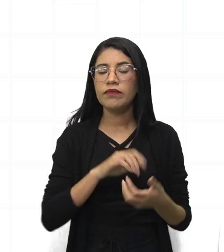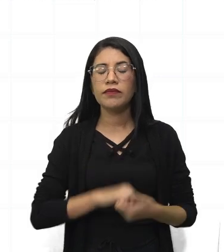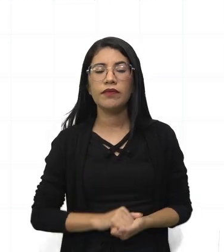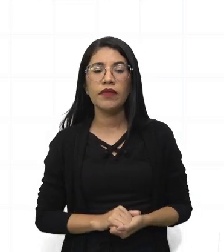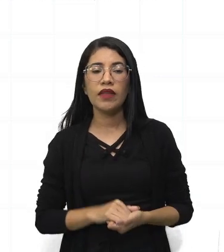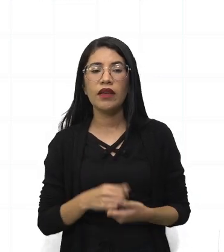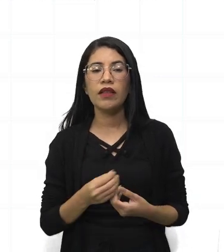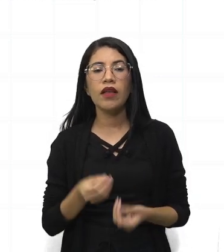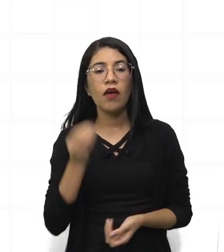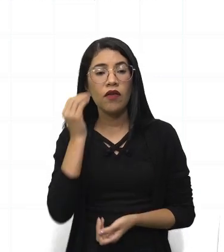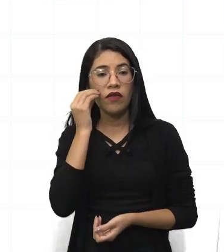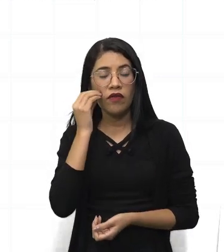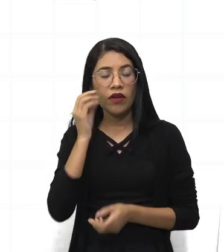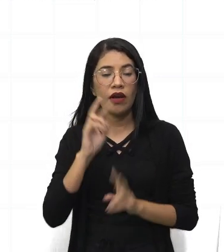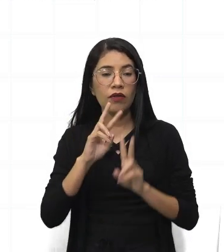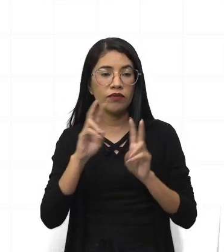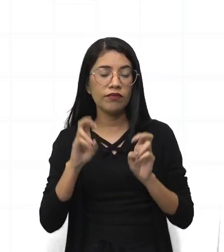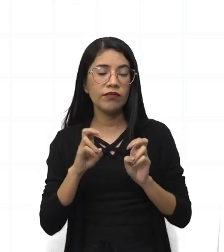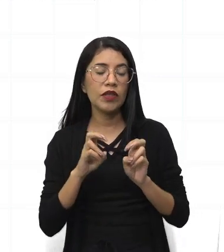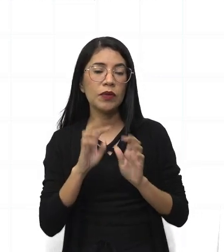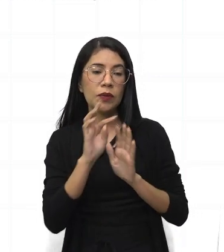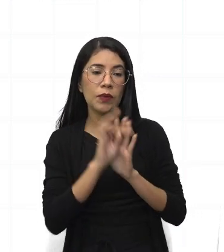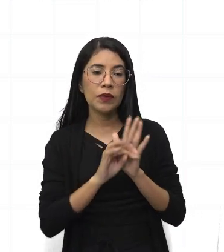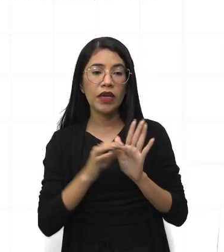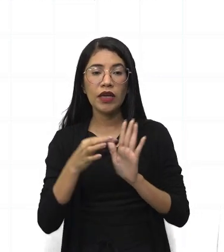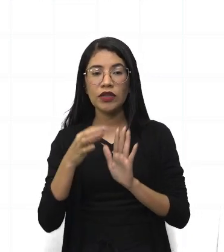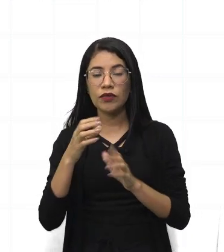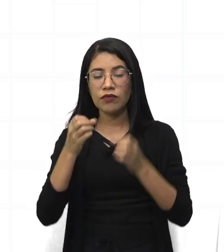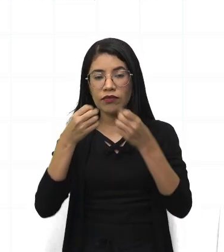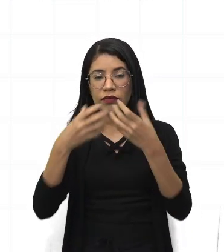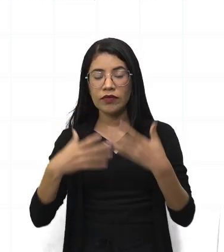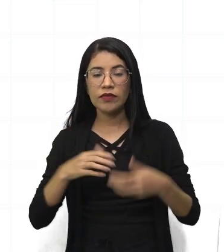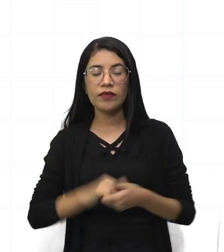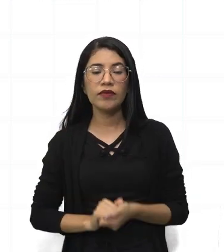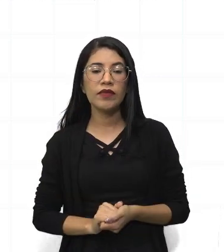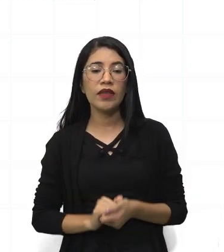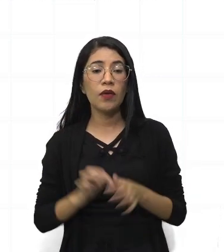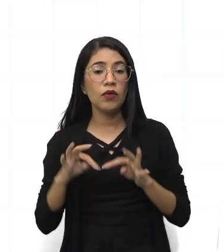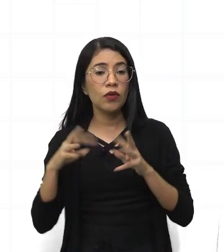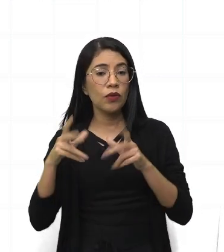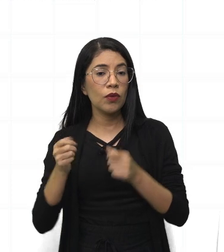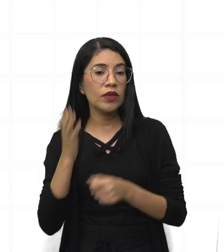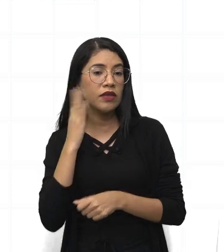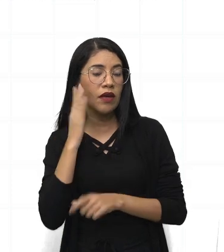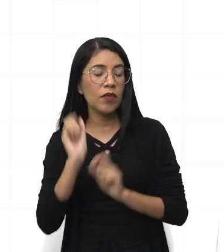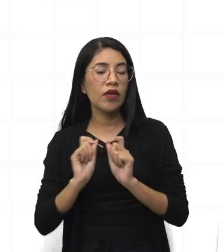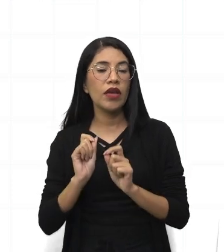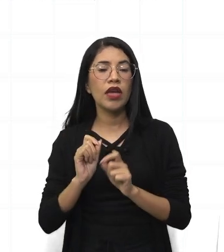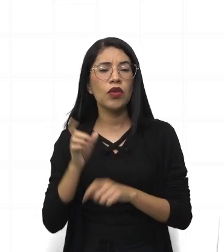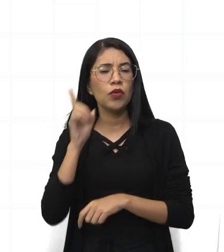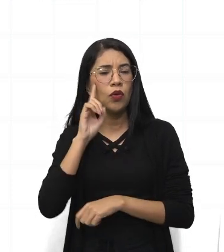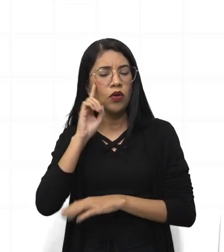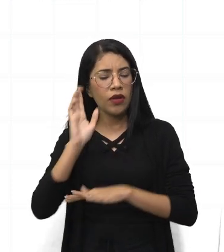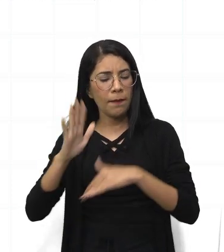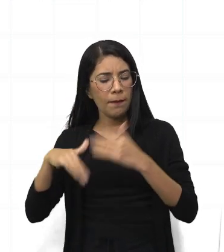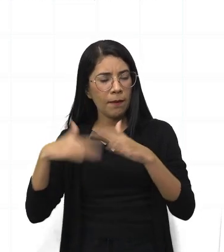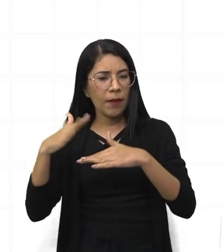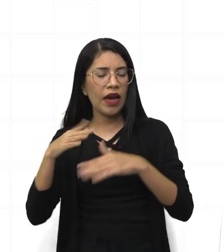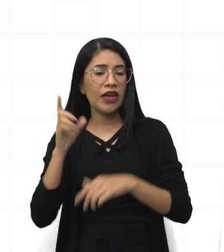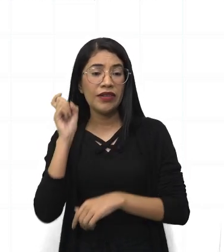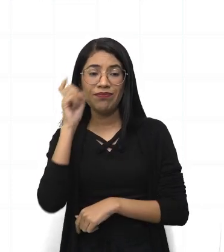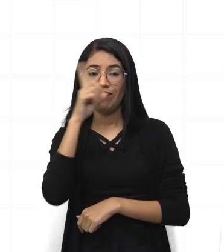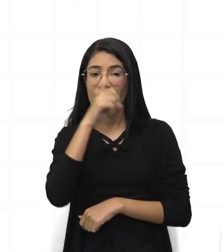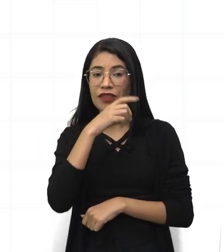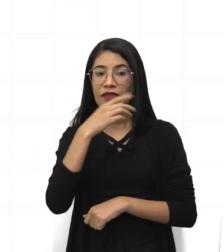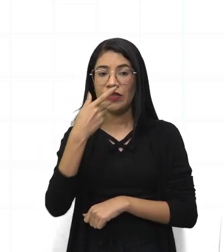texto dissertativo. Vejam só. Todos sabem que a cada dia se torna mais difícil trafegar pelas